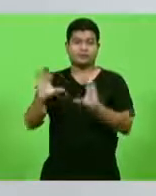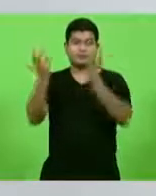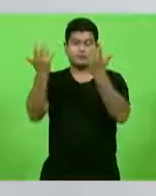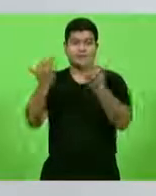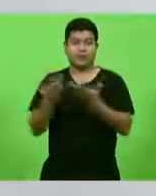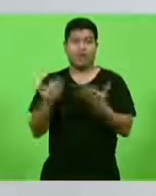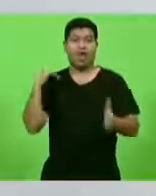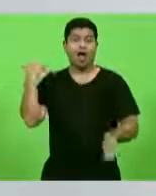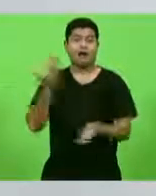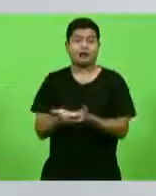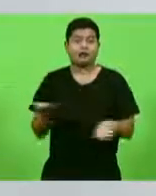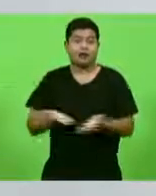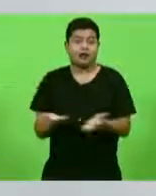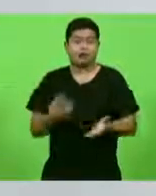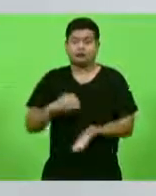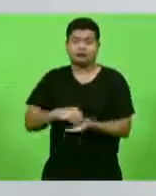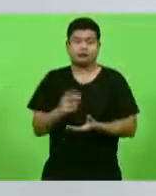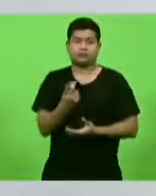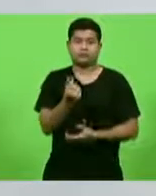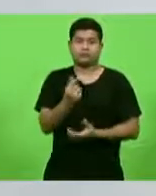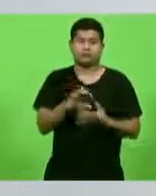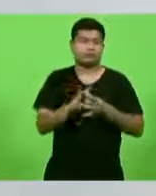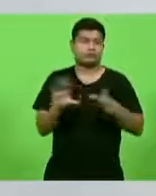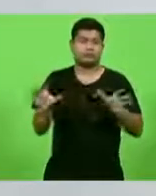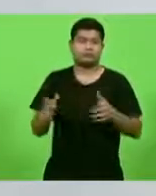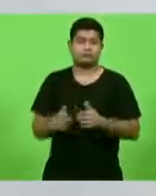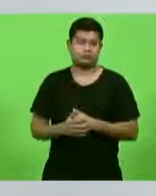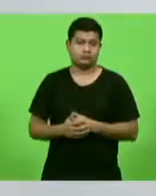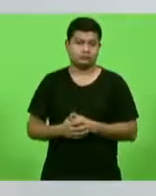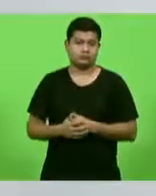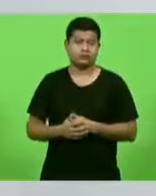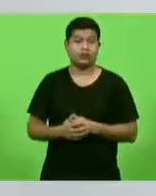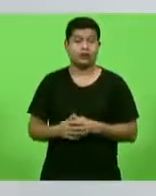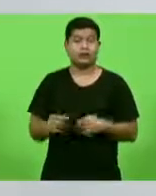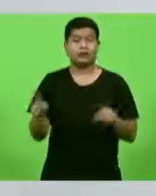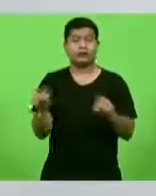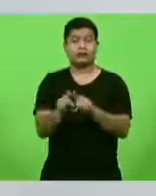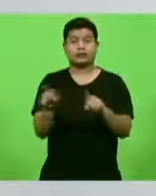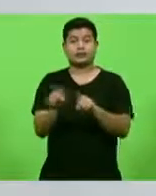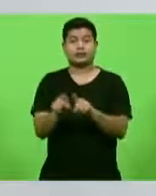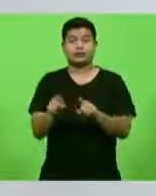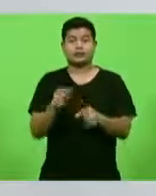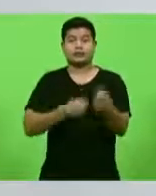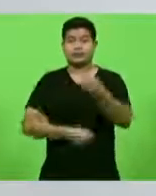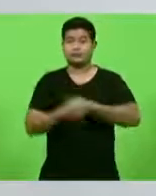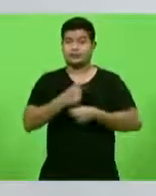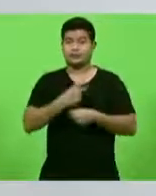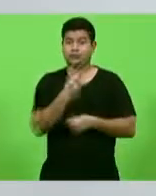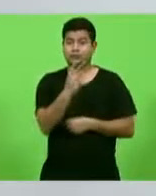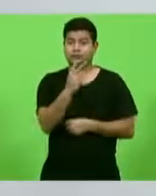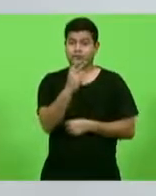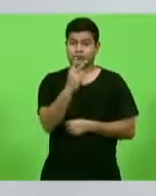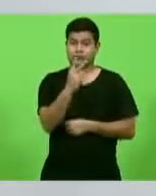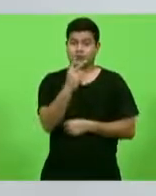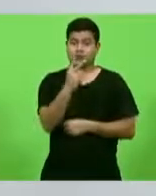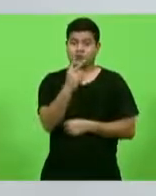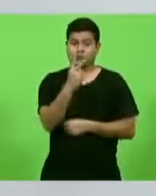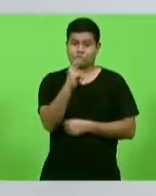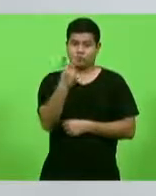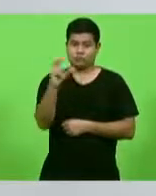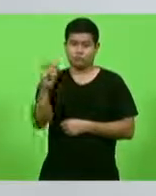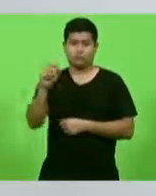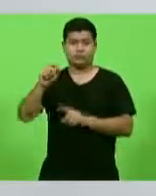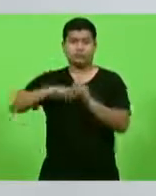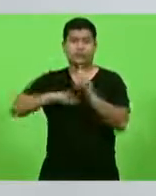teve posição. Março de 2020. Quem também, no ano passado, em junho, o prefeito Mário